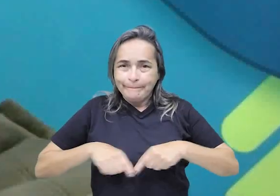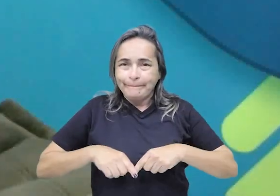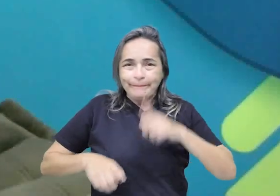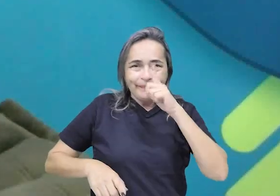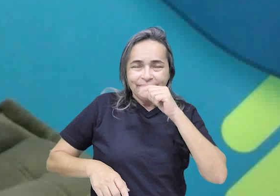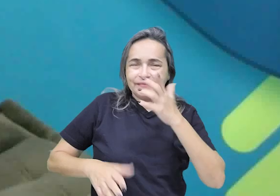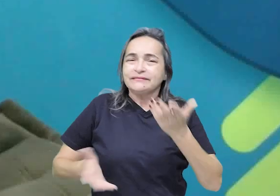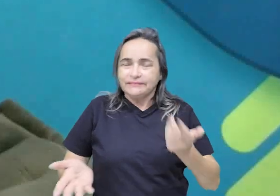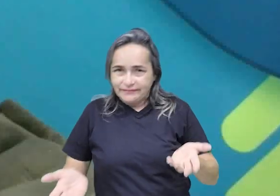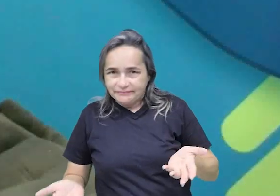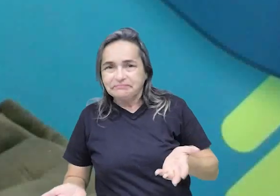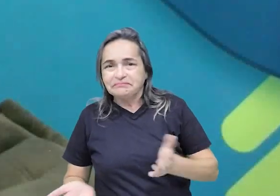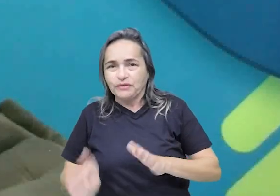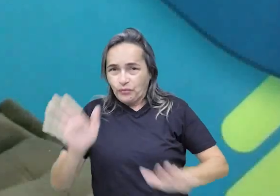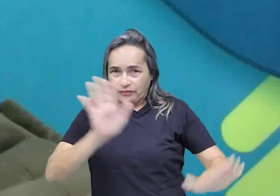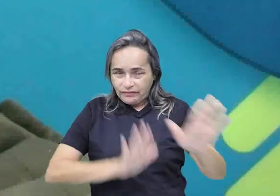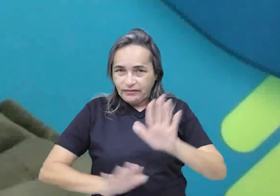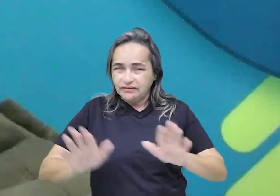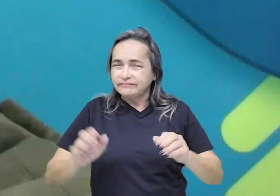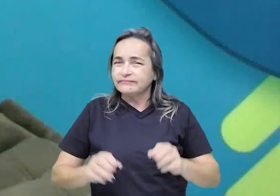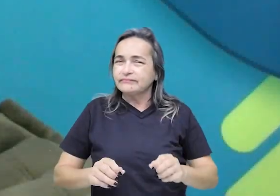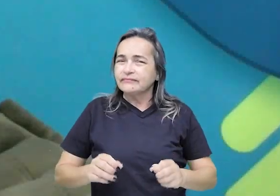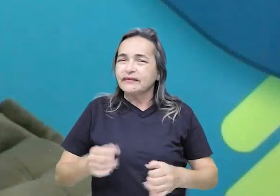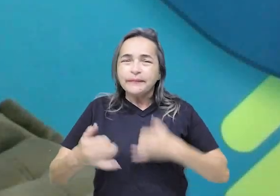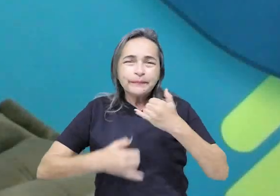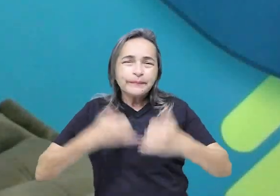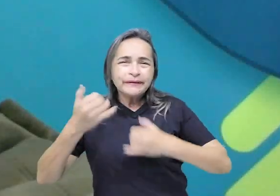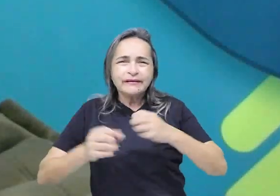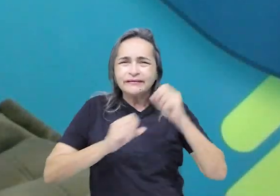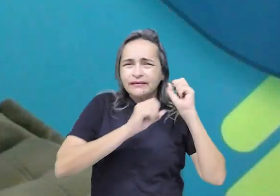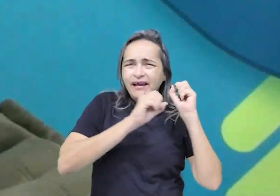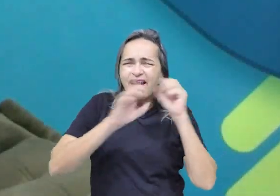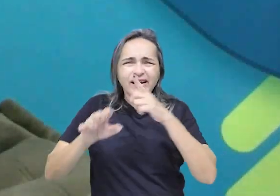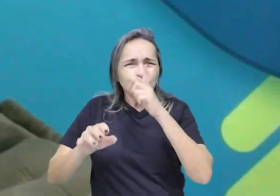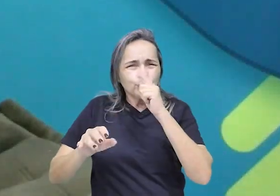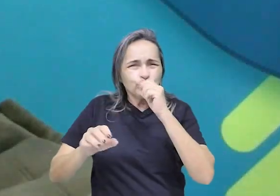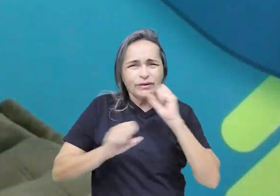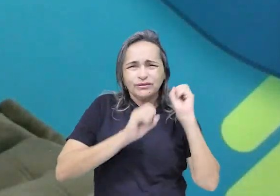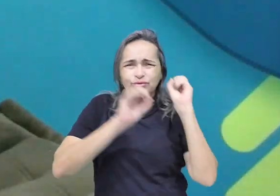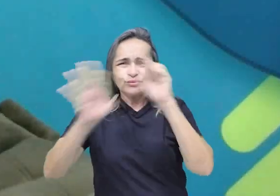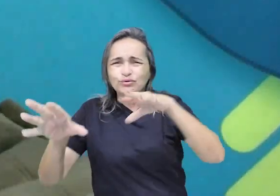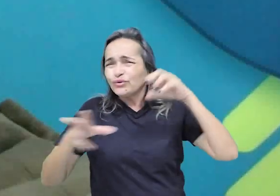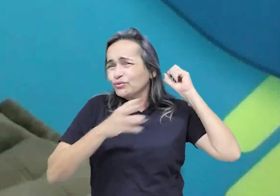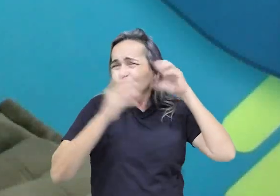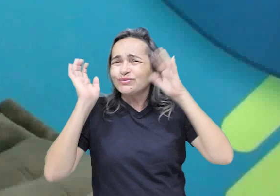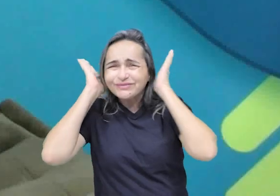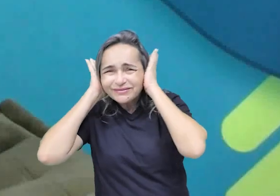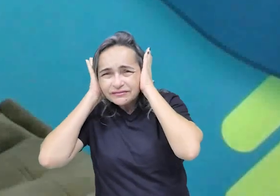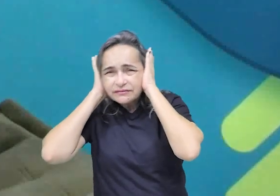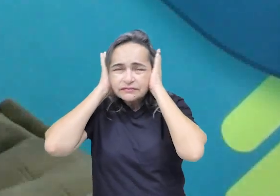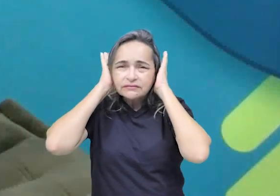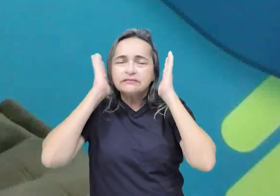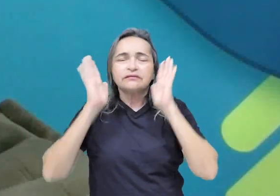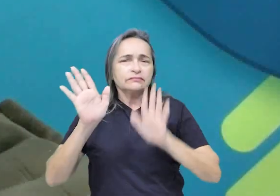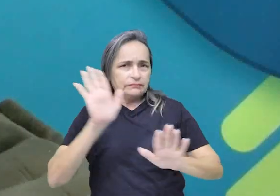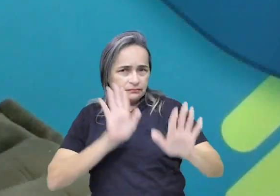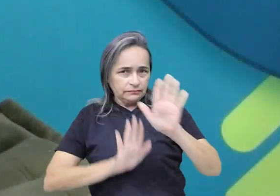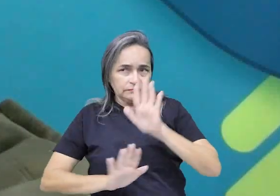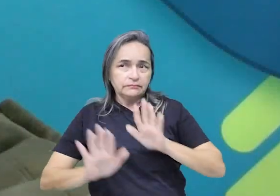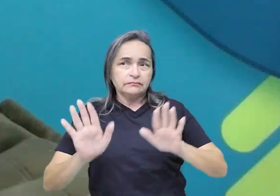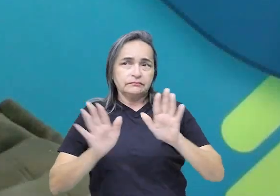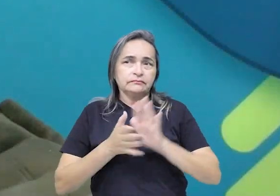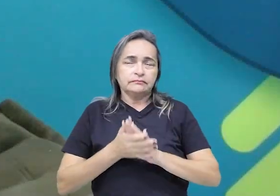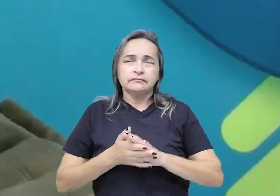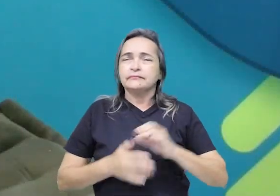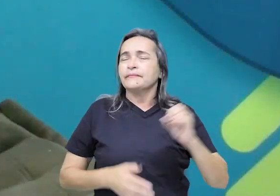de jogar água e joga mesmo na região do ouvido, tá certo? E outra coisa muito importante é ter o cuidado